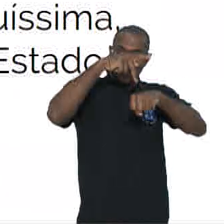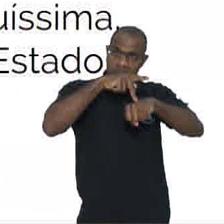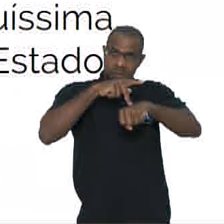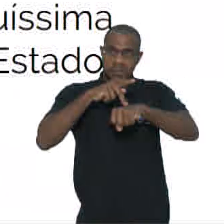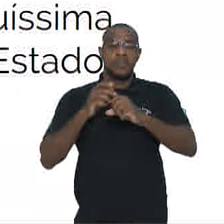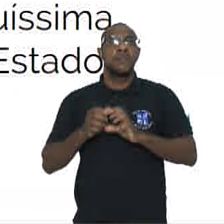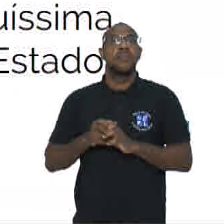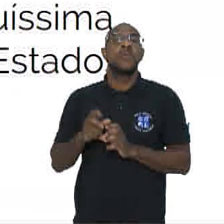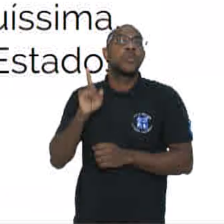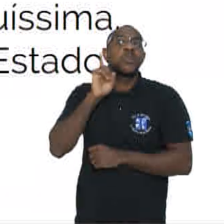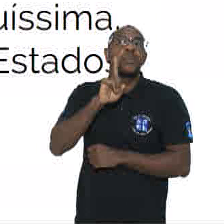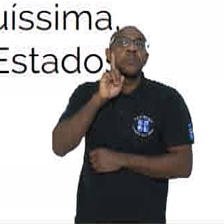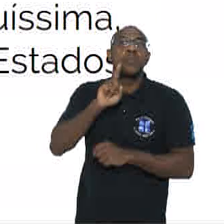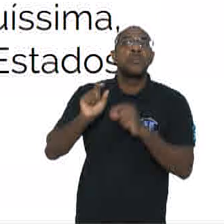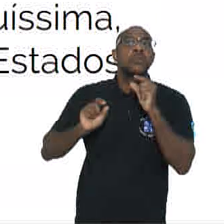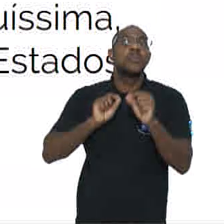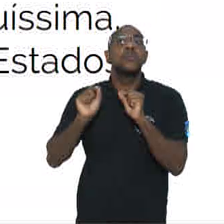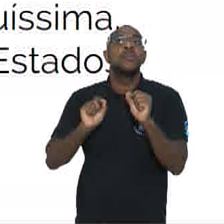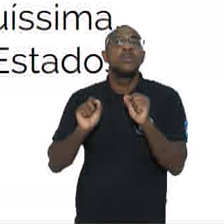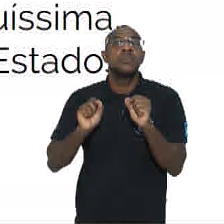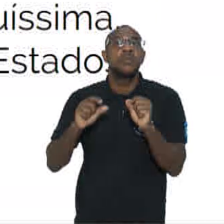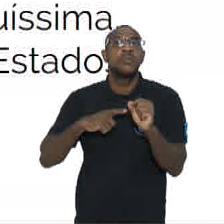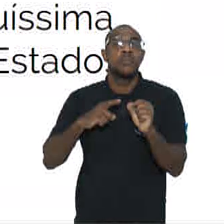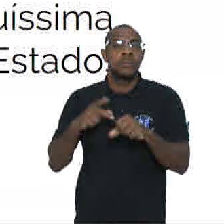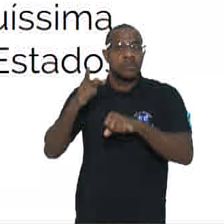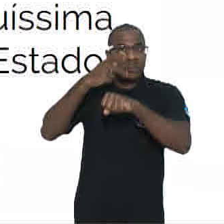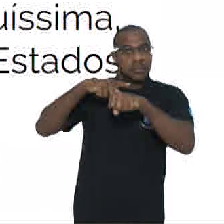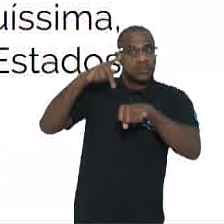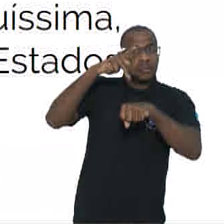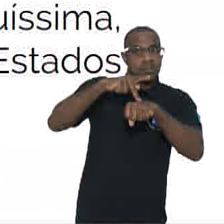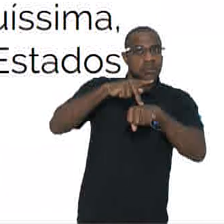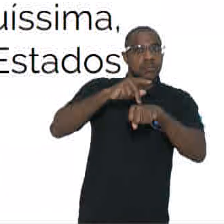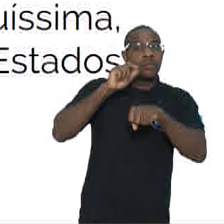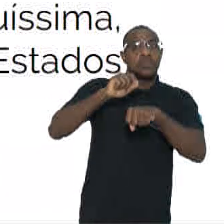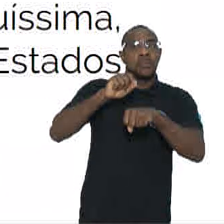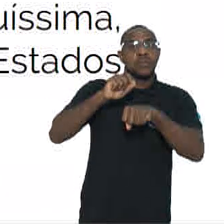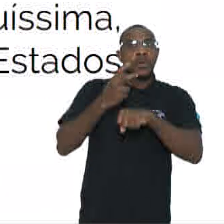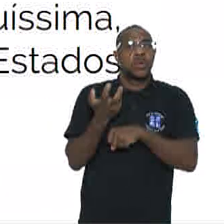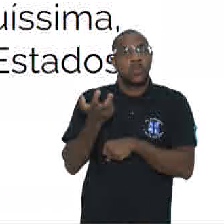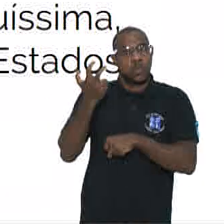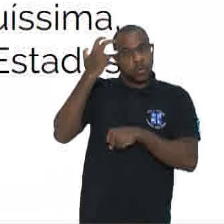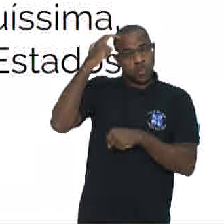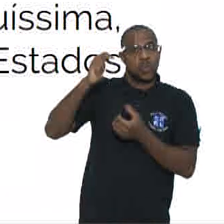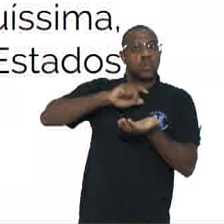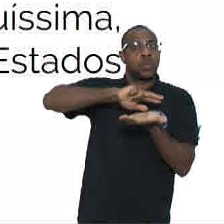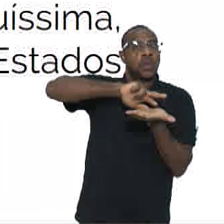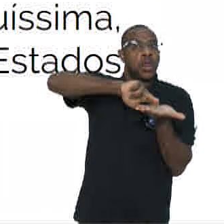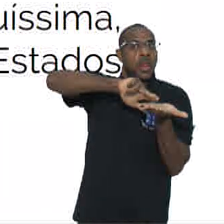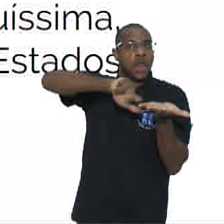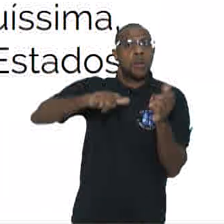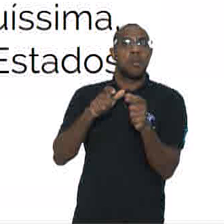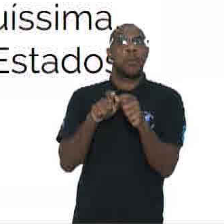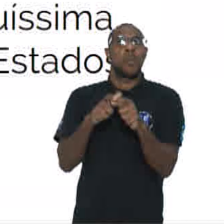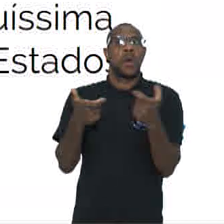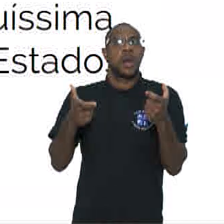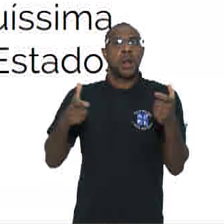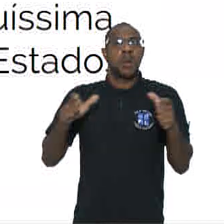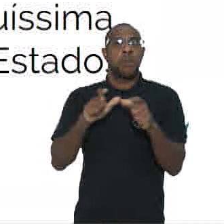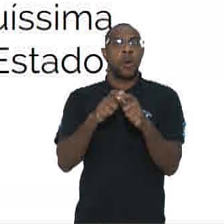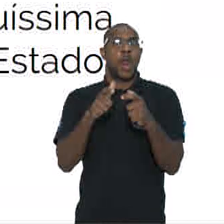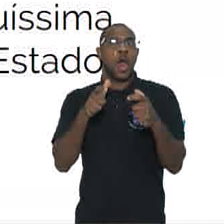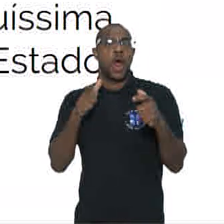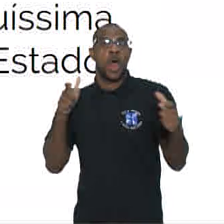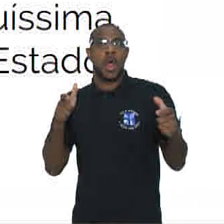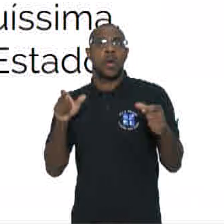Estados Unidos são também considerados uma nação multicultural. A grande extensão territorial confere